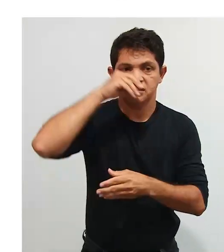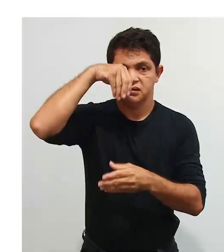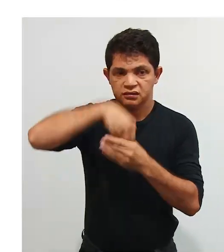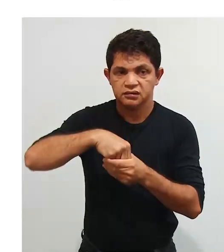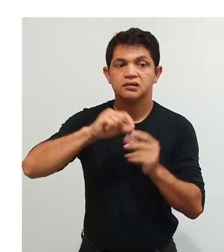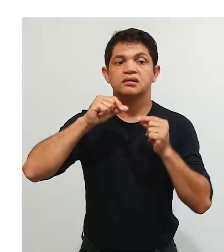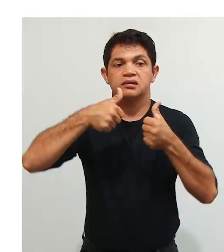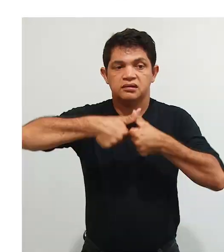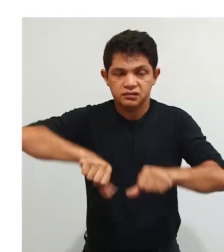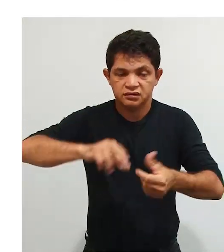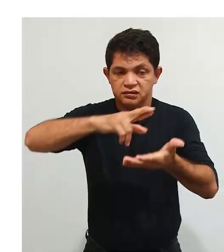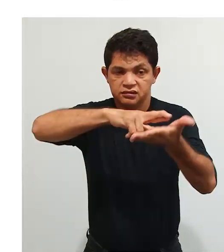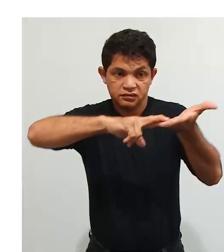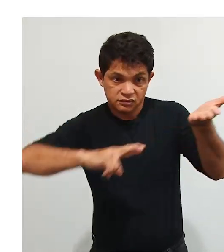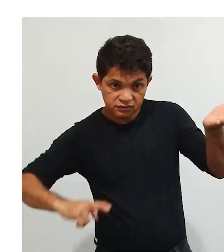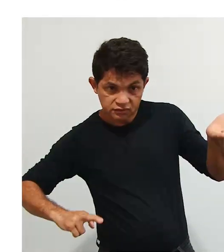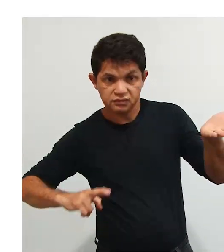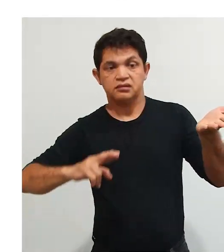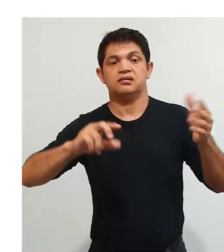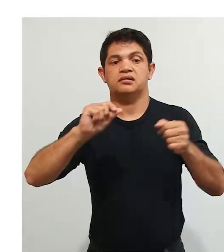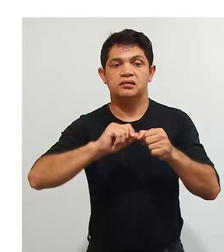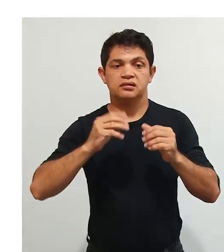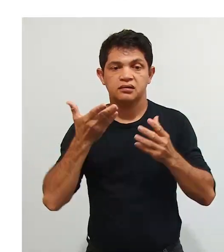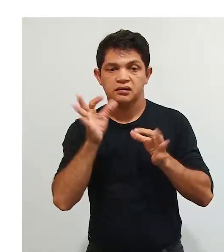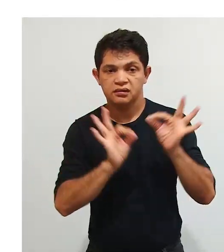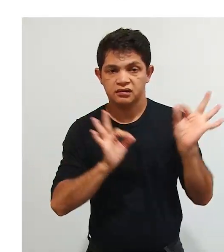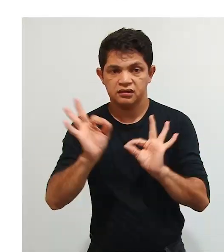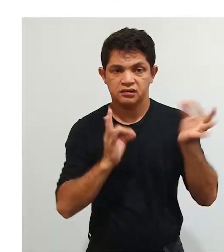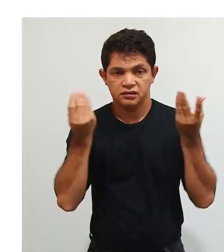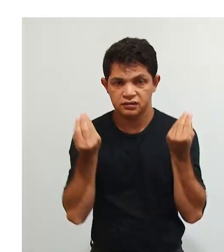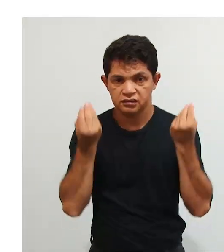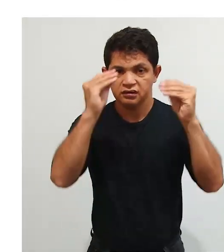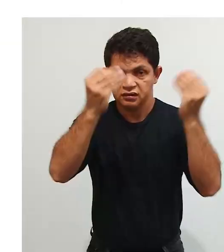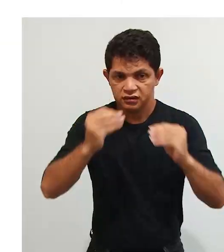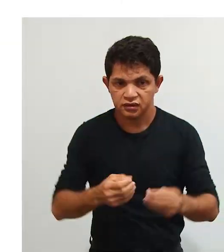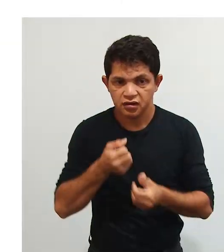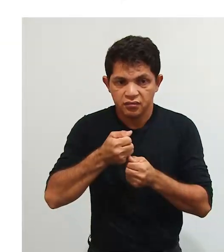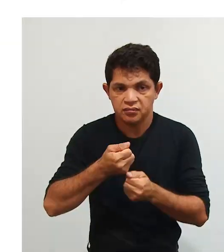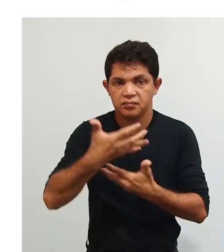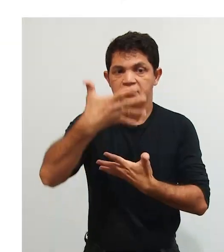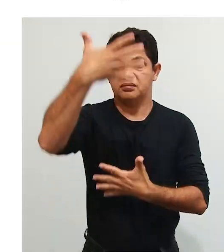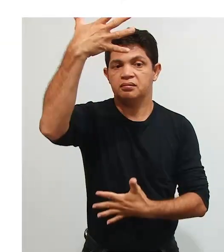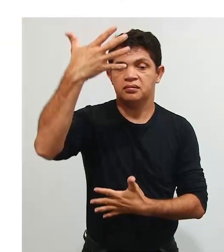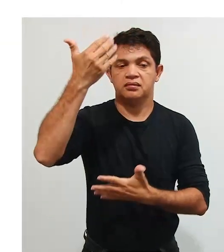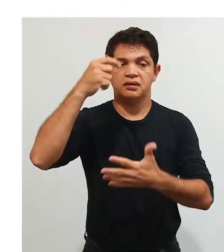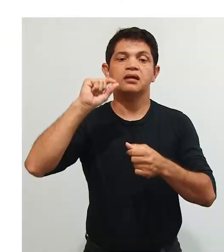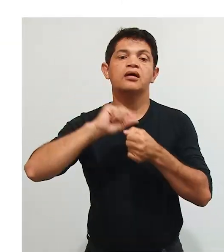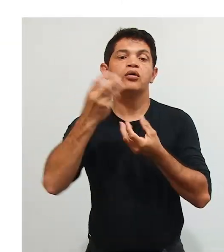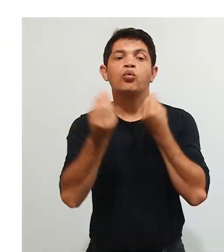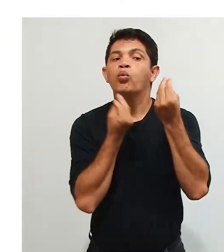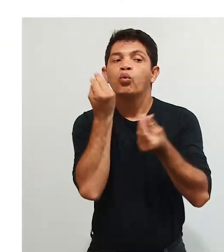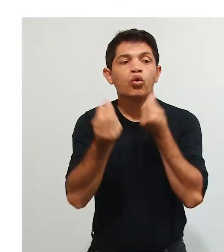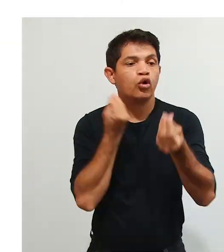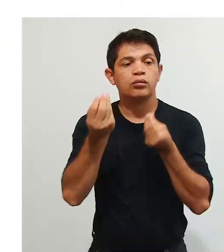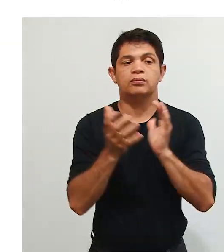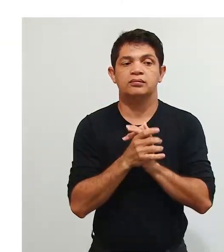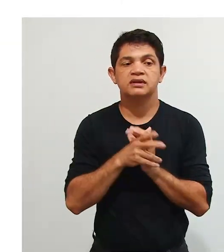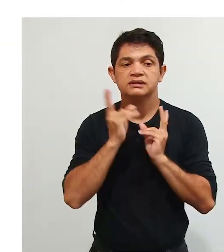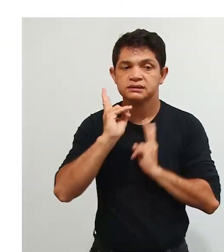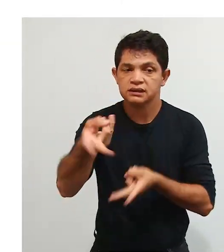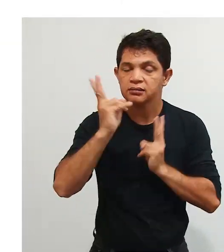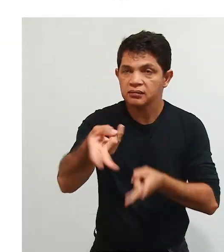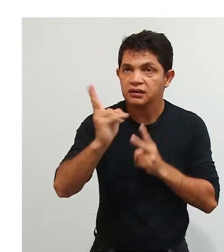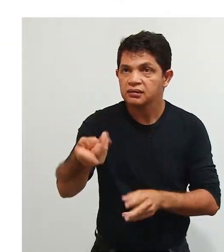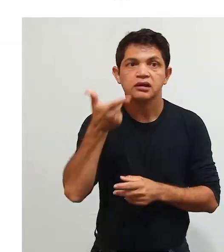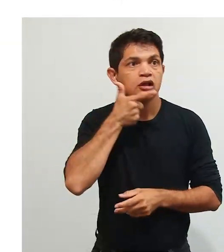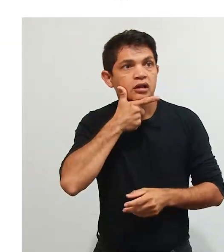Então, o gestor fala, esse relatório possui uma baixa qualidade. Como sempre,